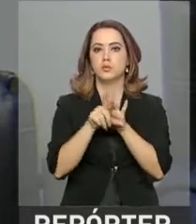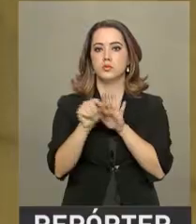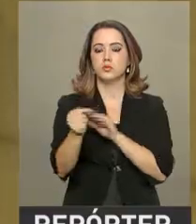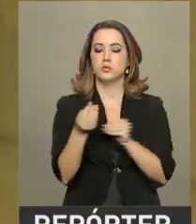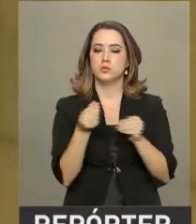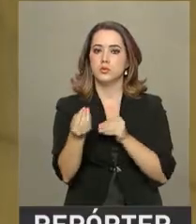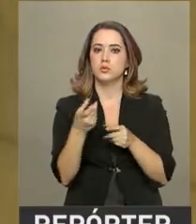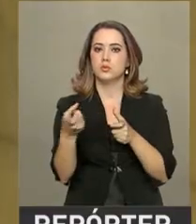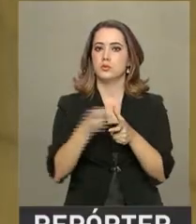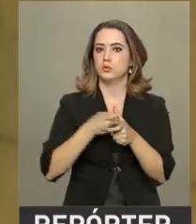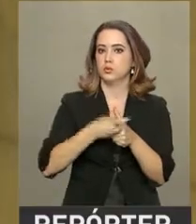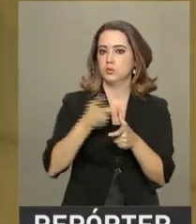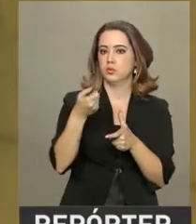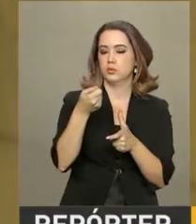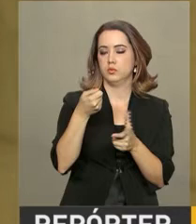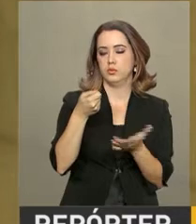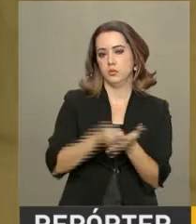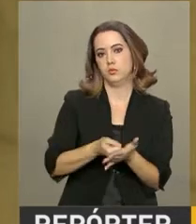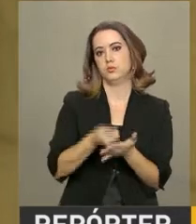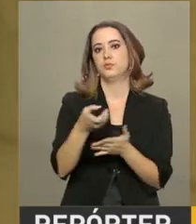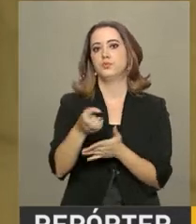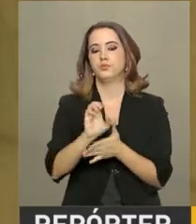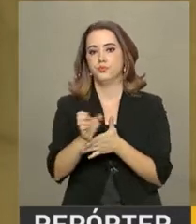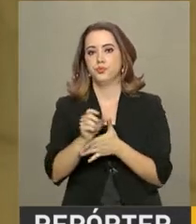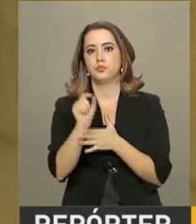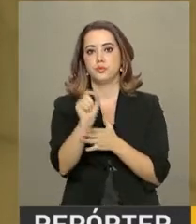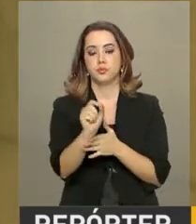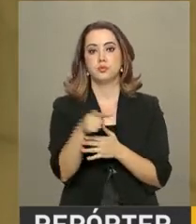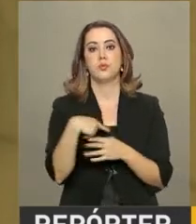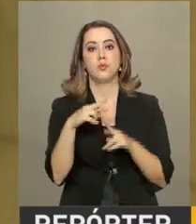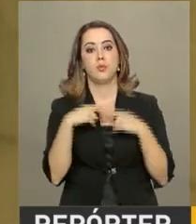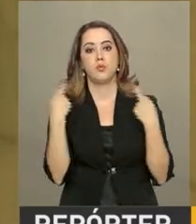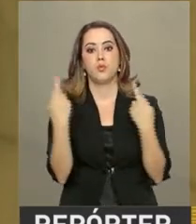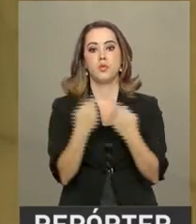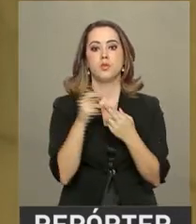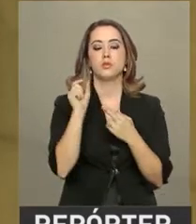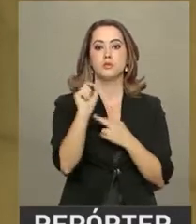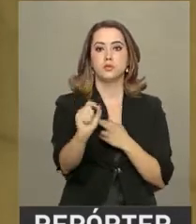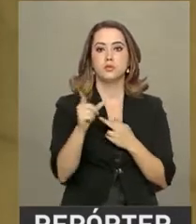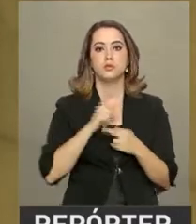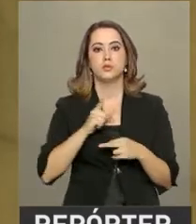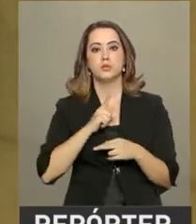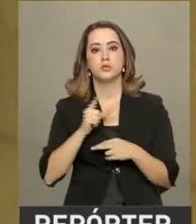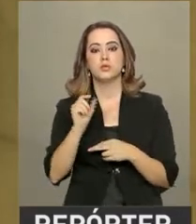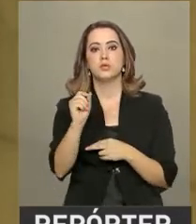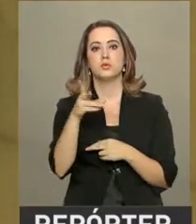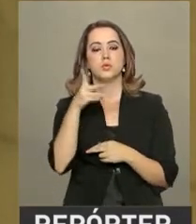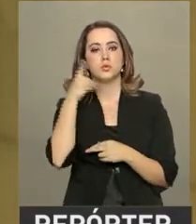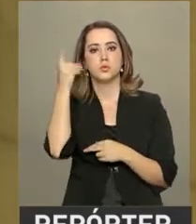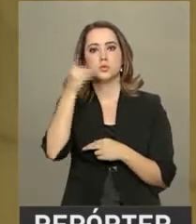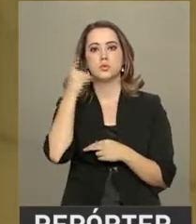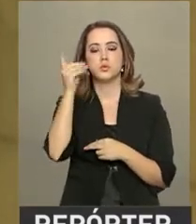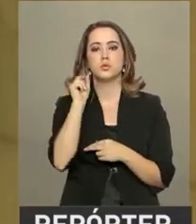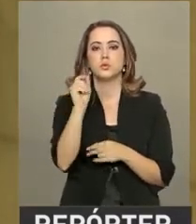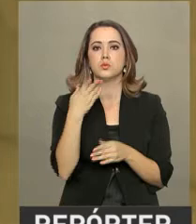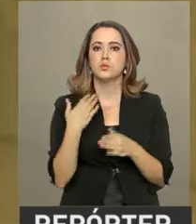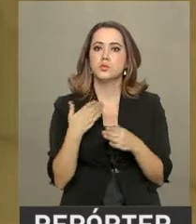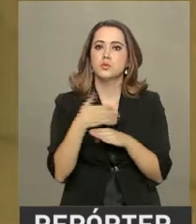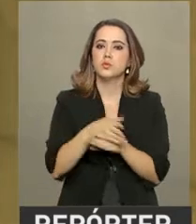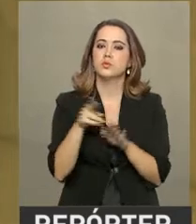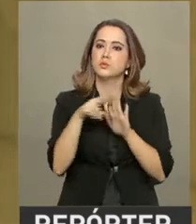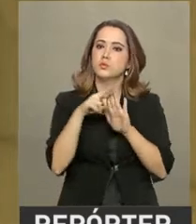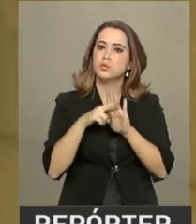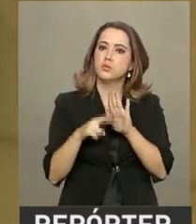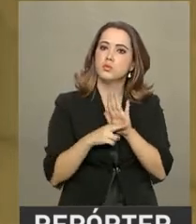a União. Em reunião no Palácio do Planalto, nesta segunda-feira, ficou definido que o deputado Espiridião Amin vai incluir em seu relatório as